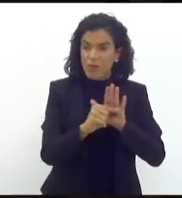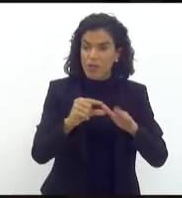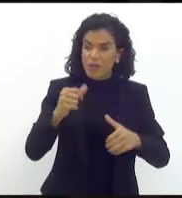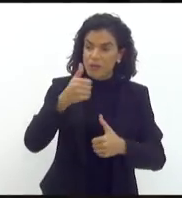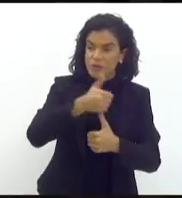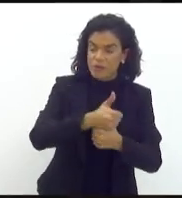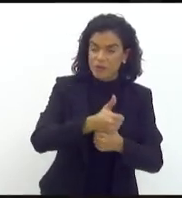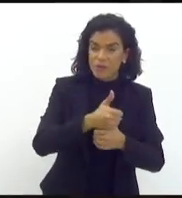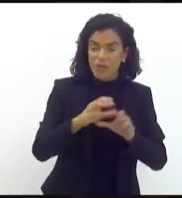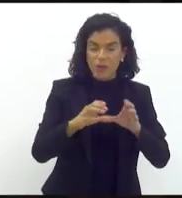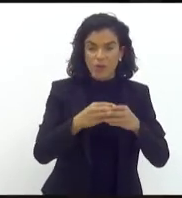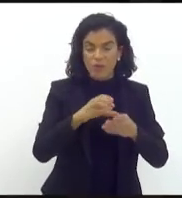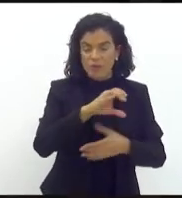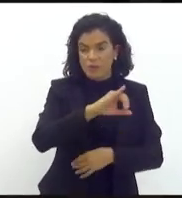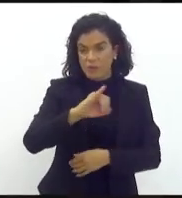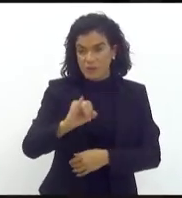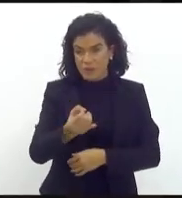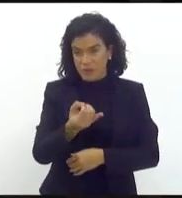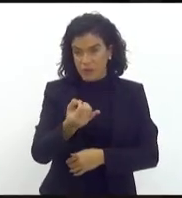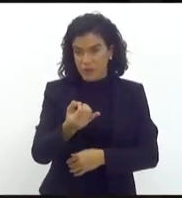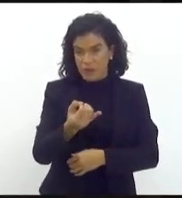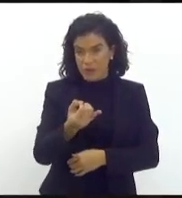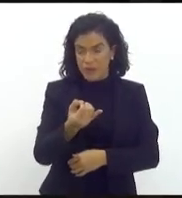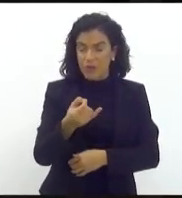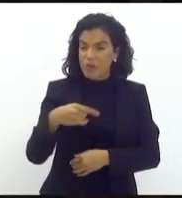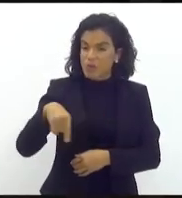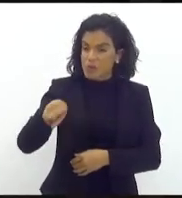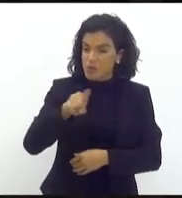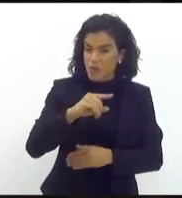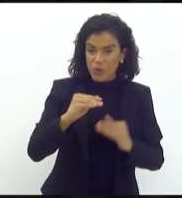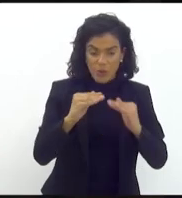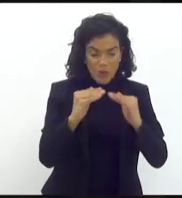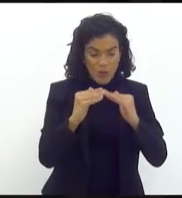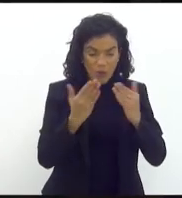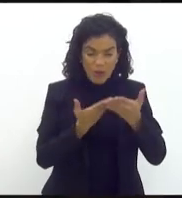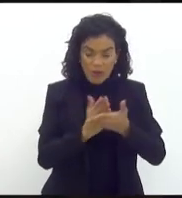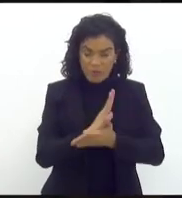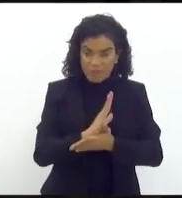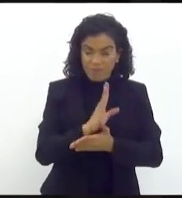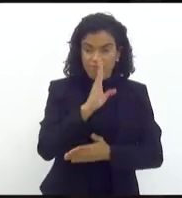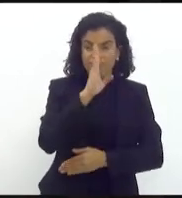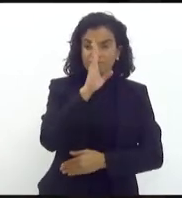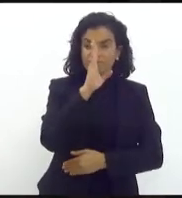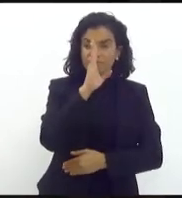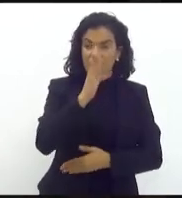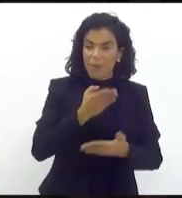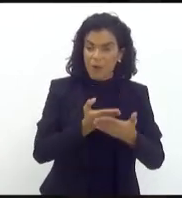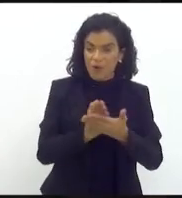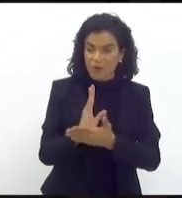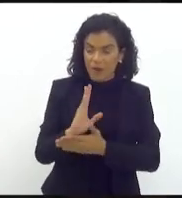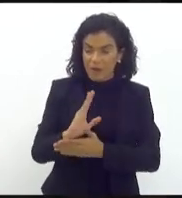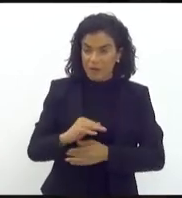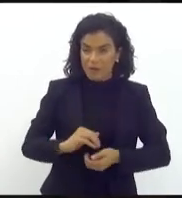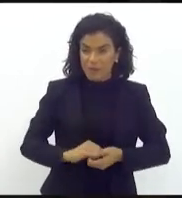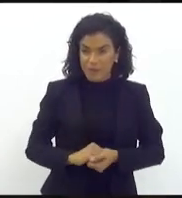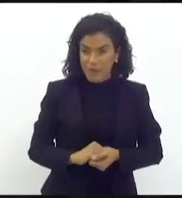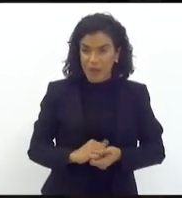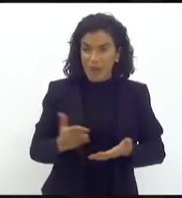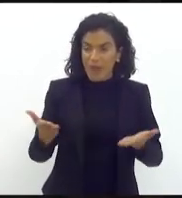da comissão de construção e justiça os senhores que aprovam permaneçam Como estão aprovados